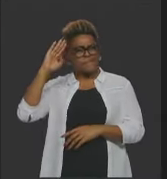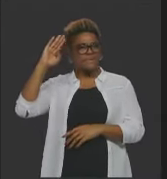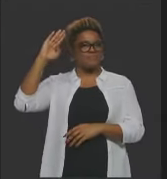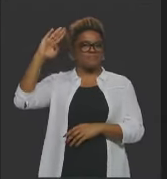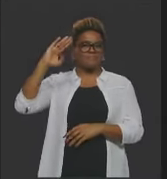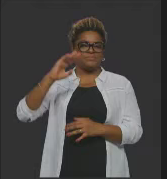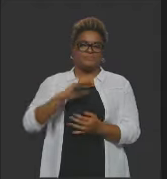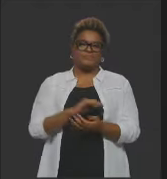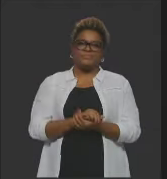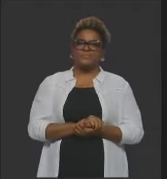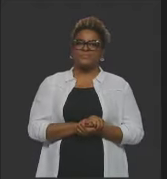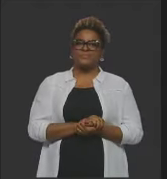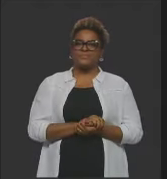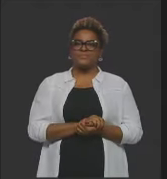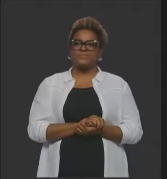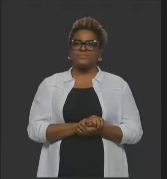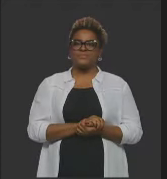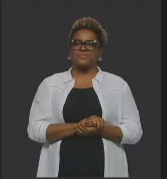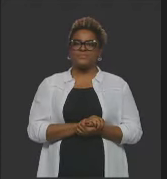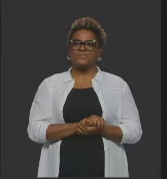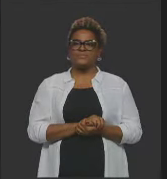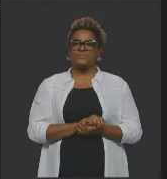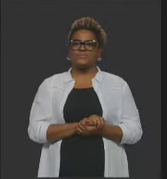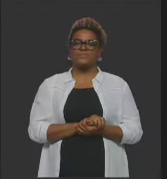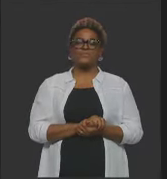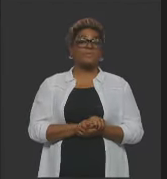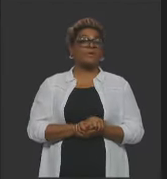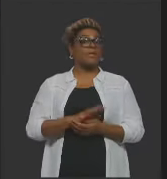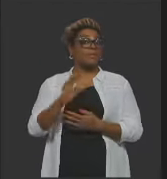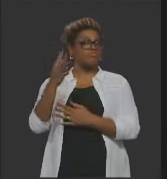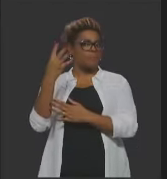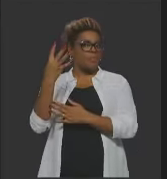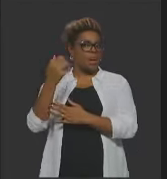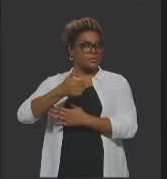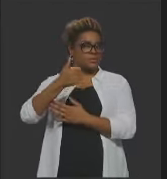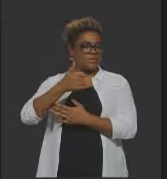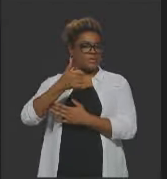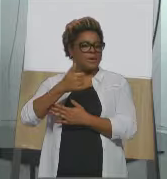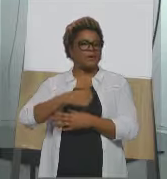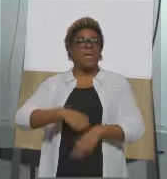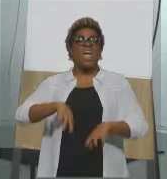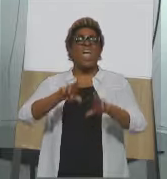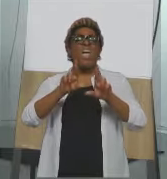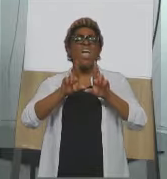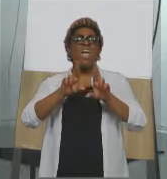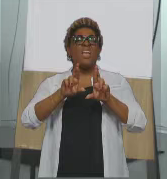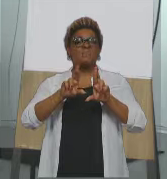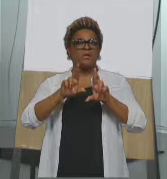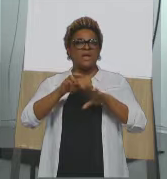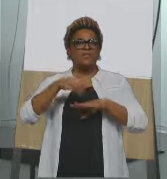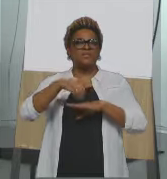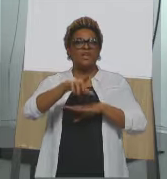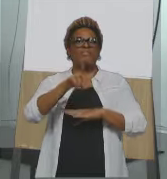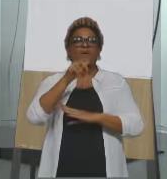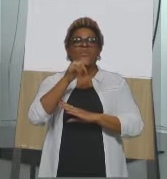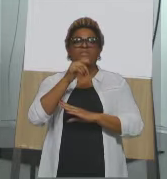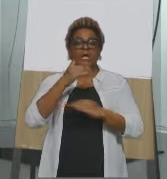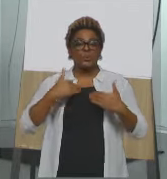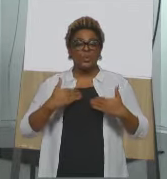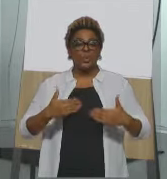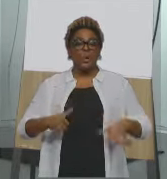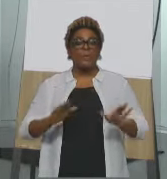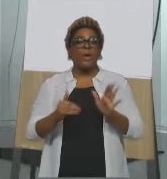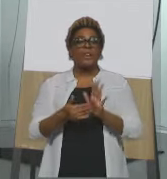cardiovascular. São responsáveis por transportar o sangue de volta dos tecidos do corpo para o coração. Falei